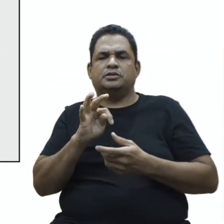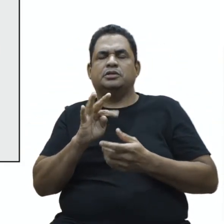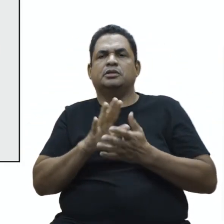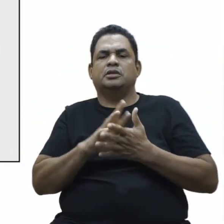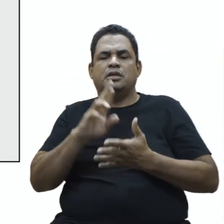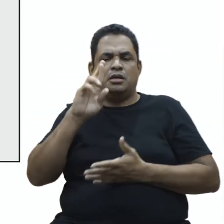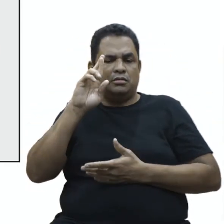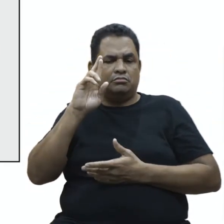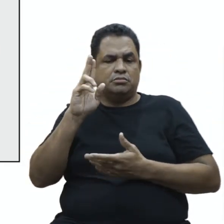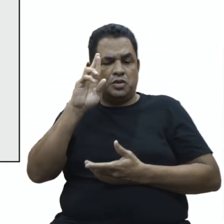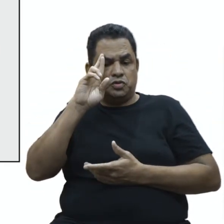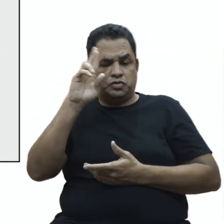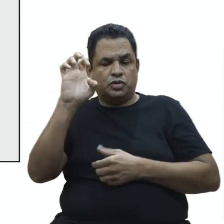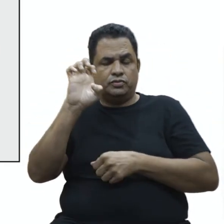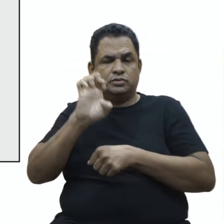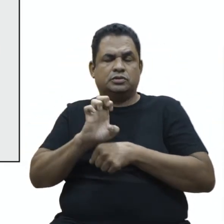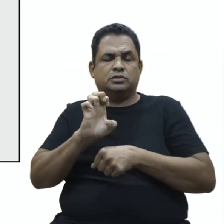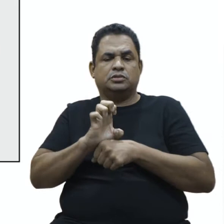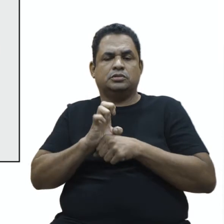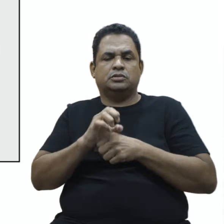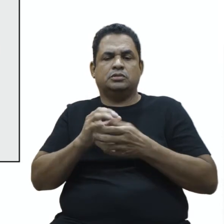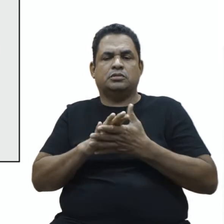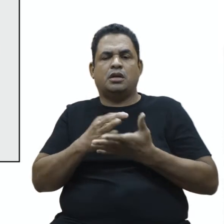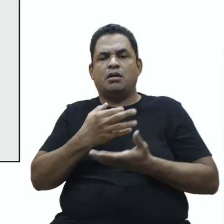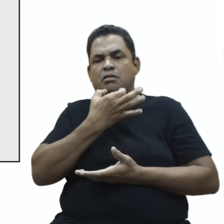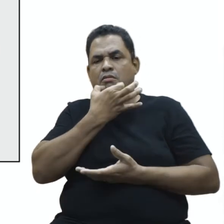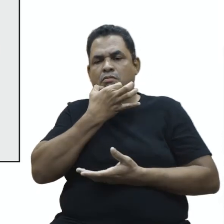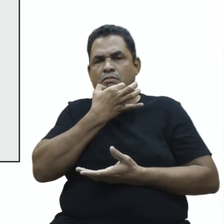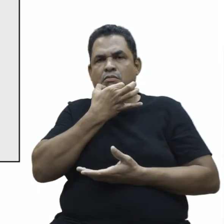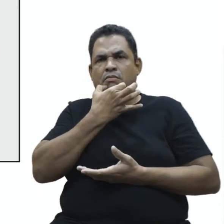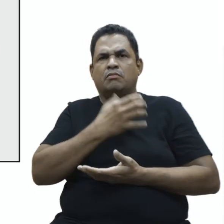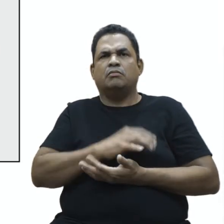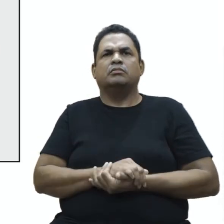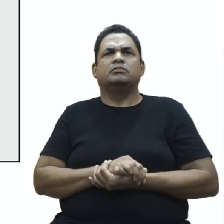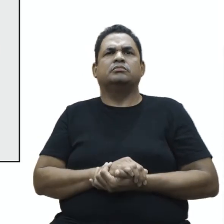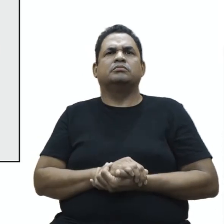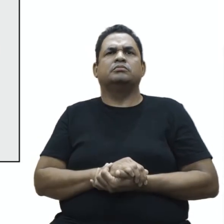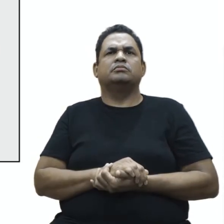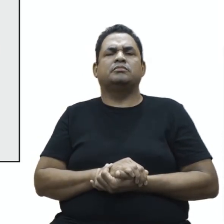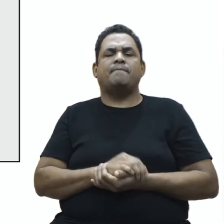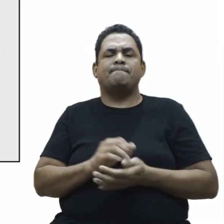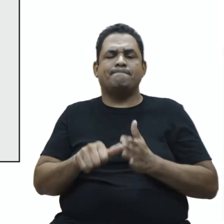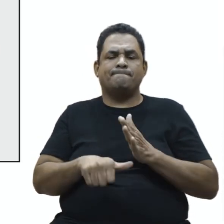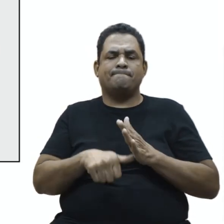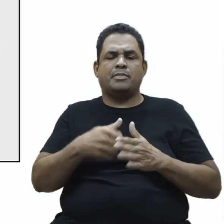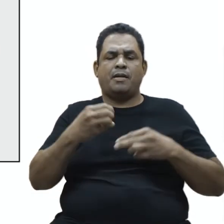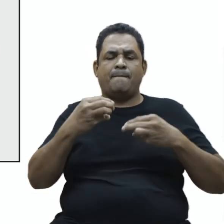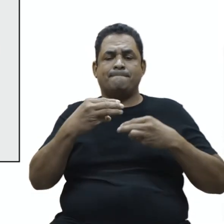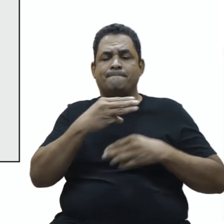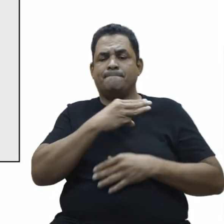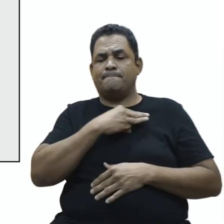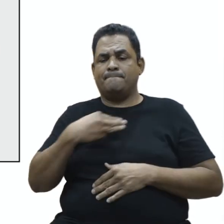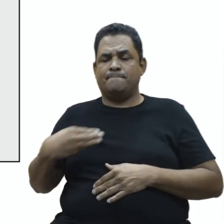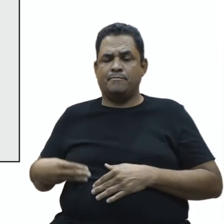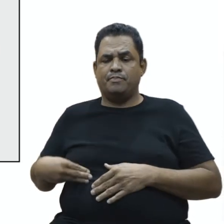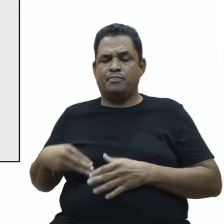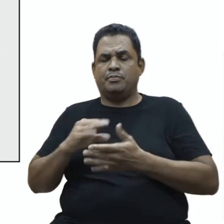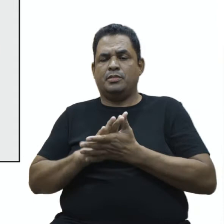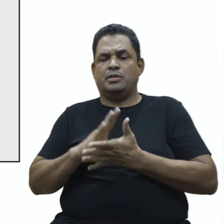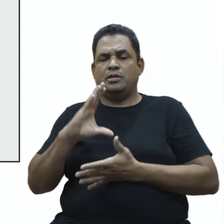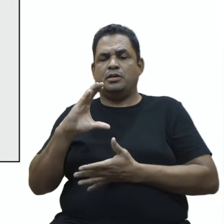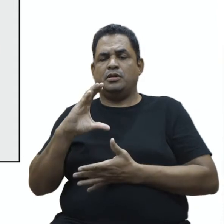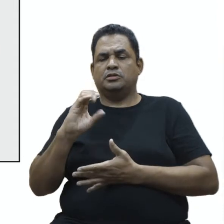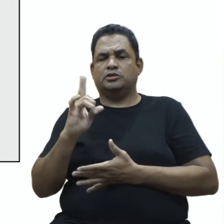de Estado no Reino Unido, na Inglaterra. E o primeiro-ministro dela é o chanceler, ou